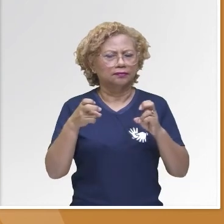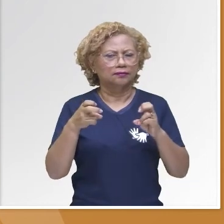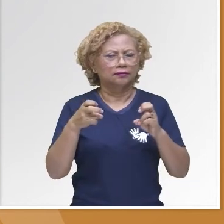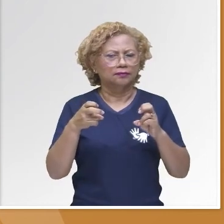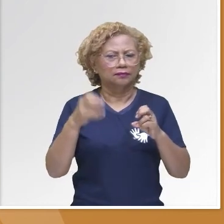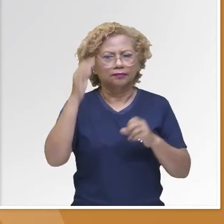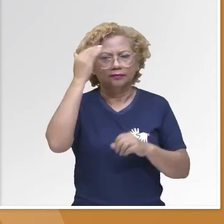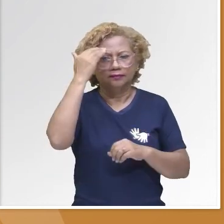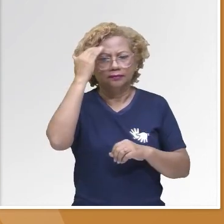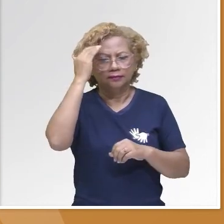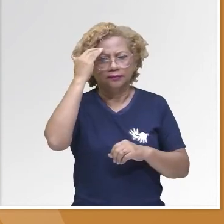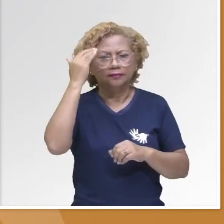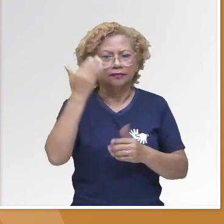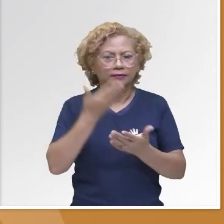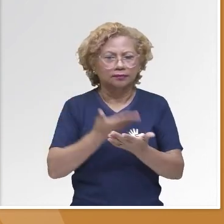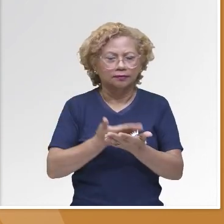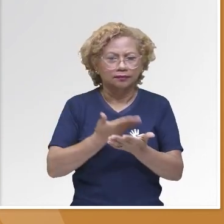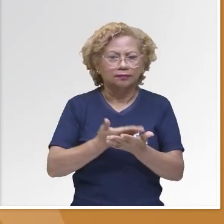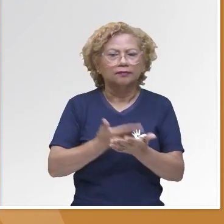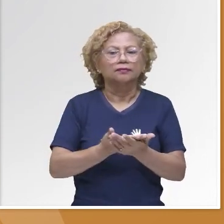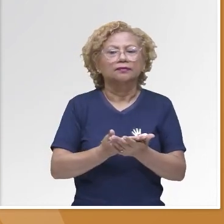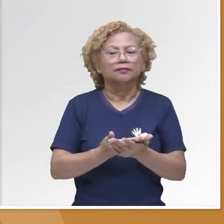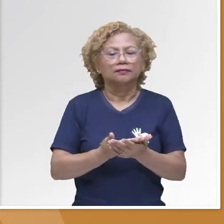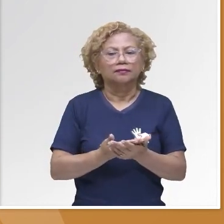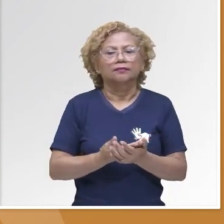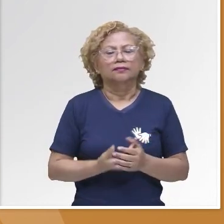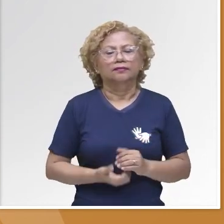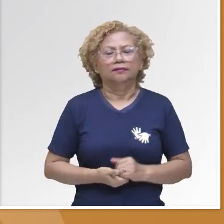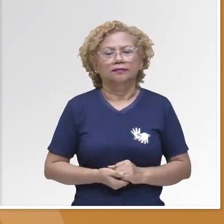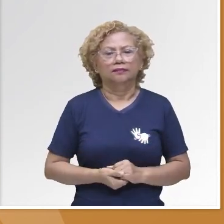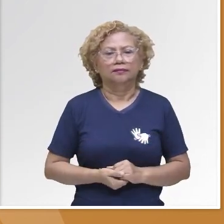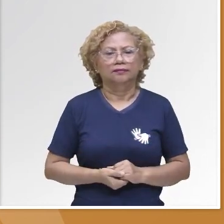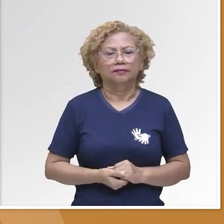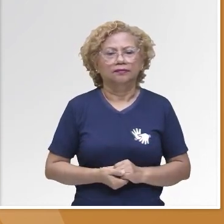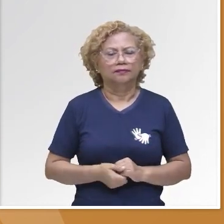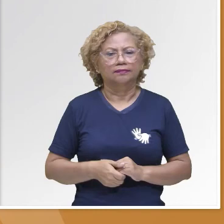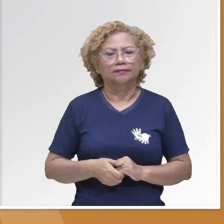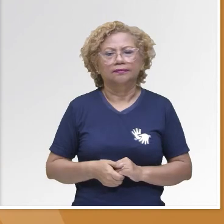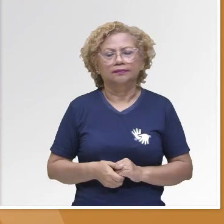esse momento da nossa aula que retratava justamente essa questão da